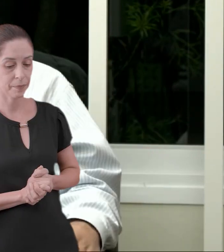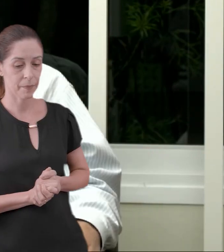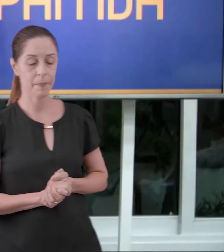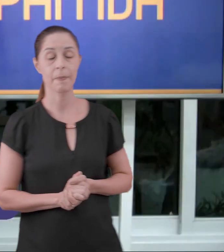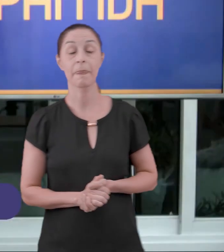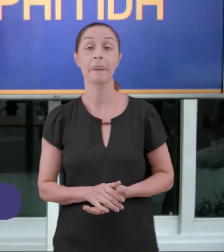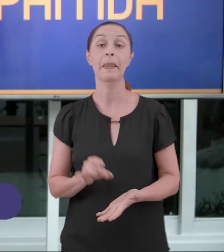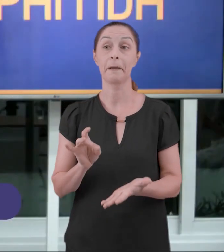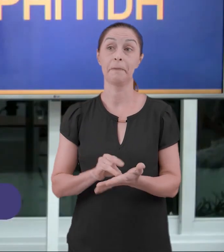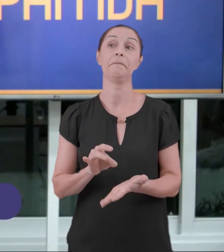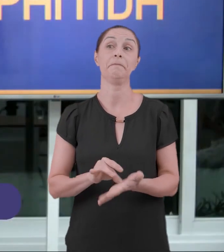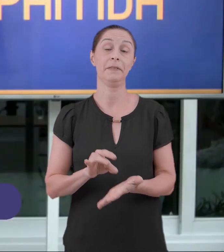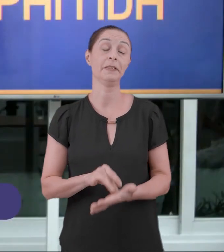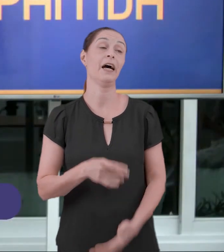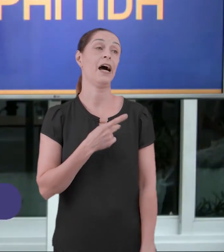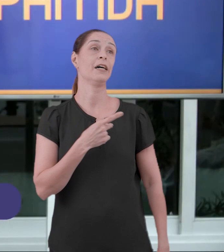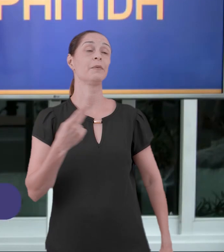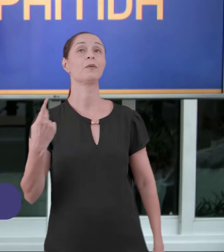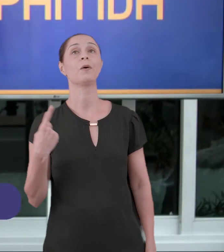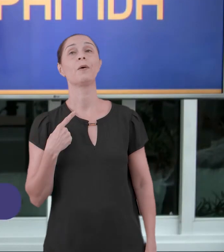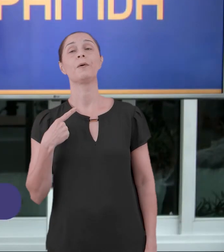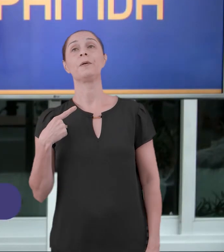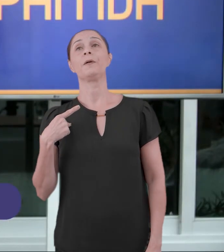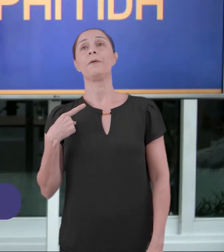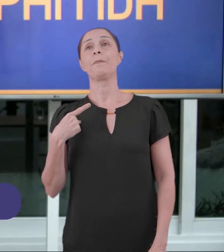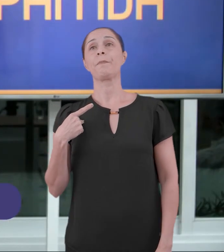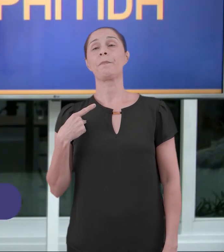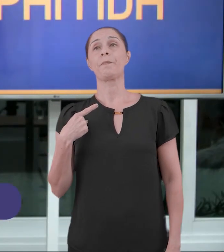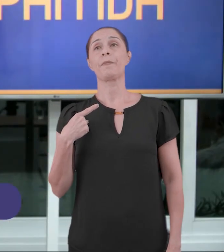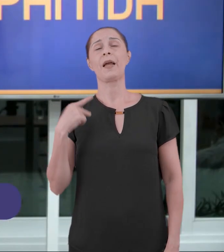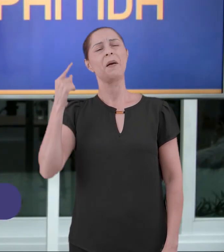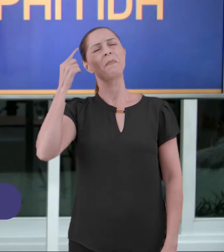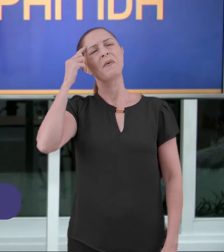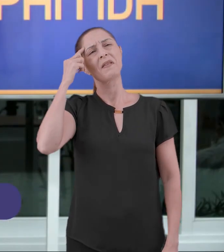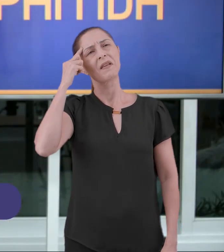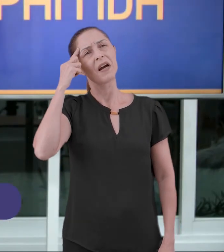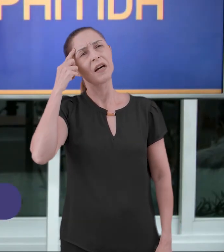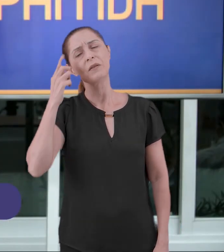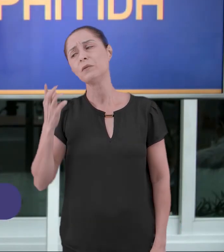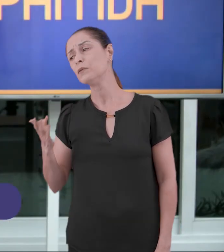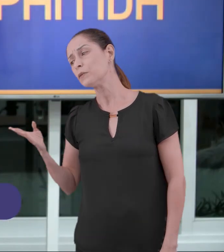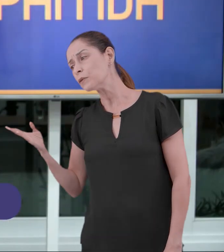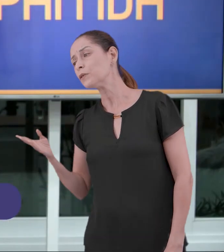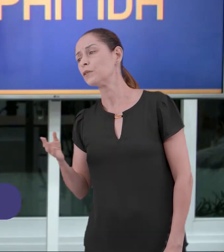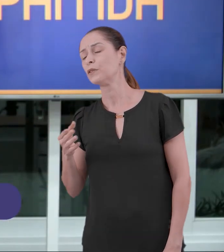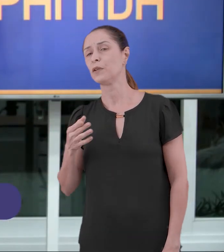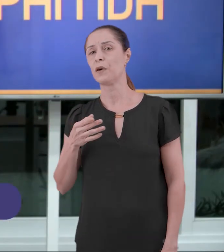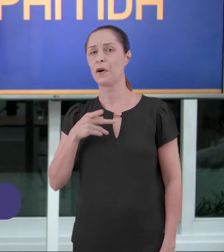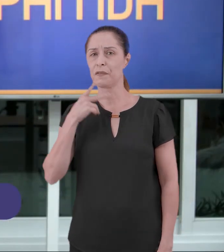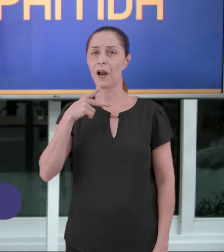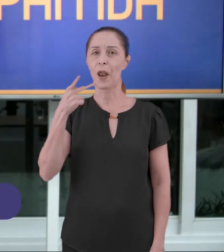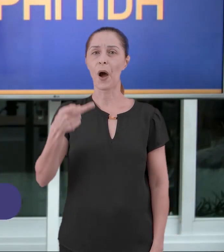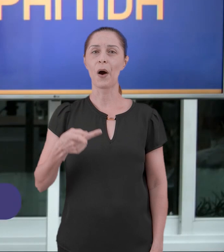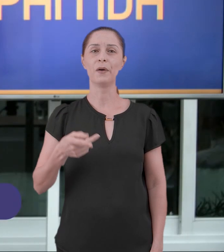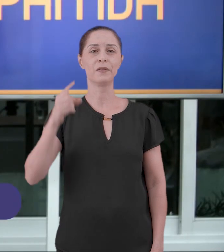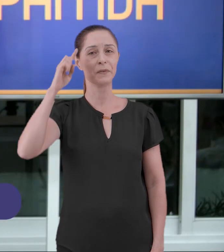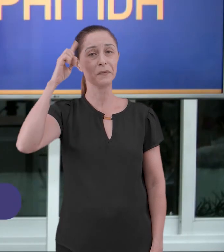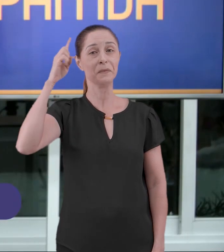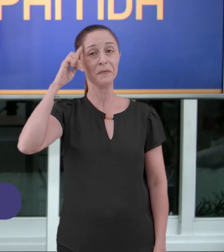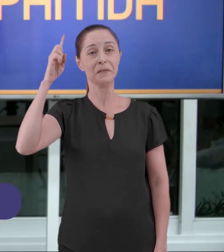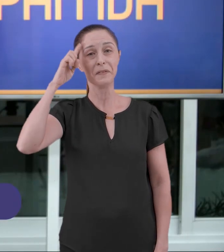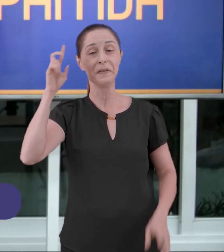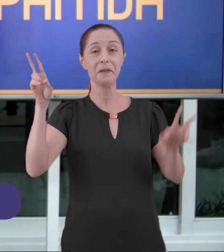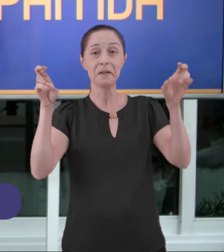É verdade, pastor, e tendo em vista isso que o senhor colocou, nós teremos todos esses dias temas diferentes